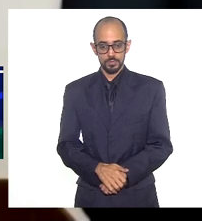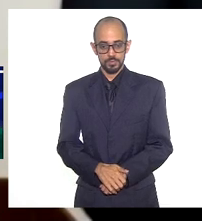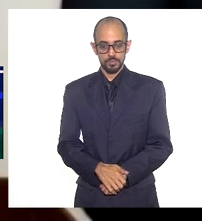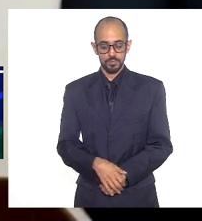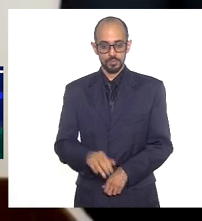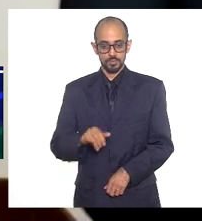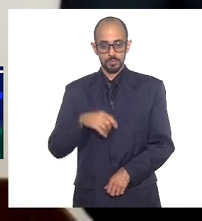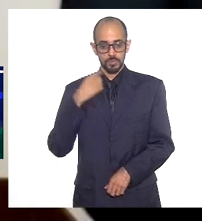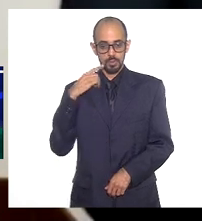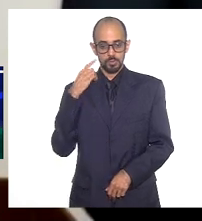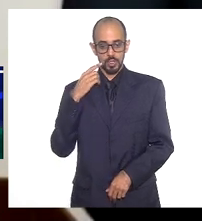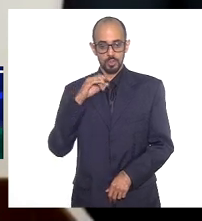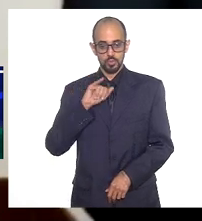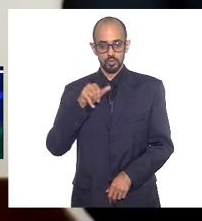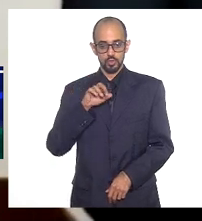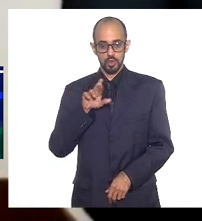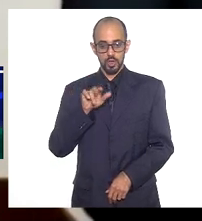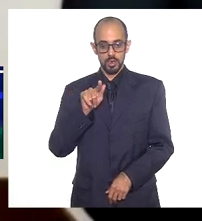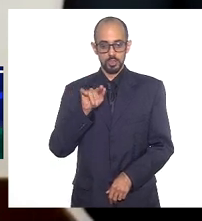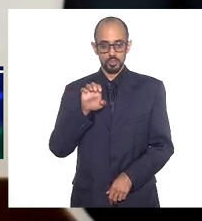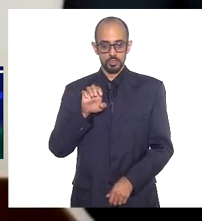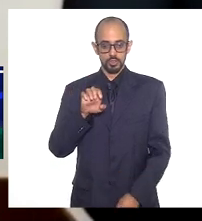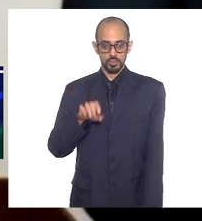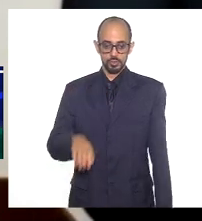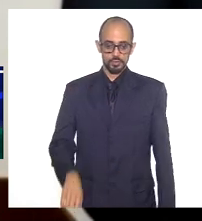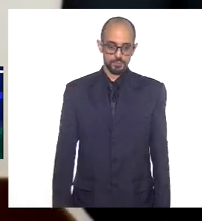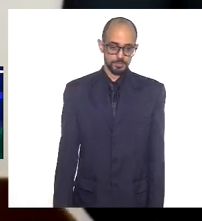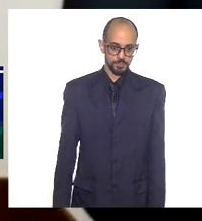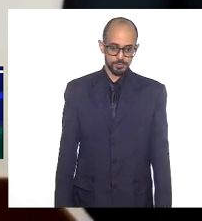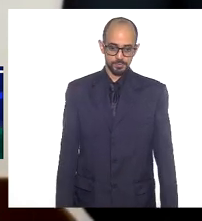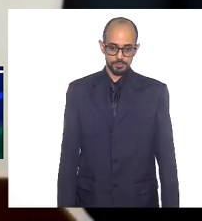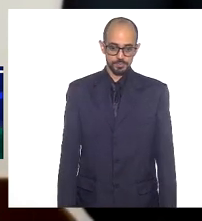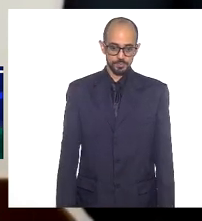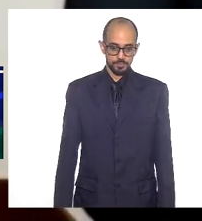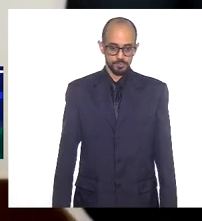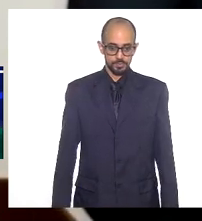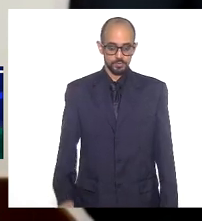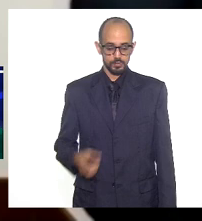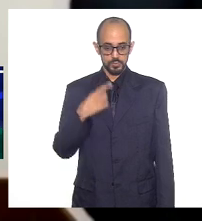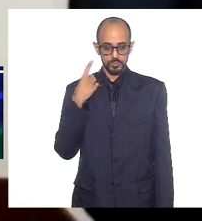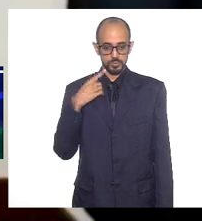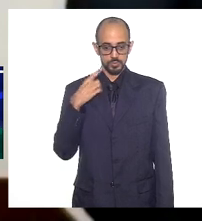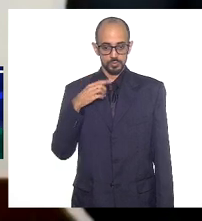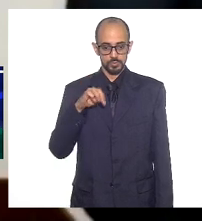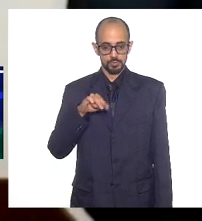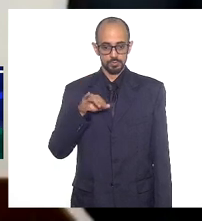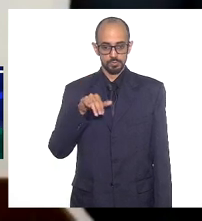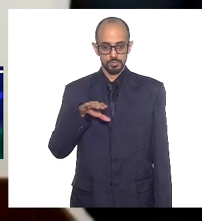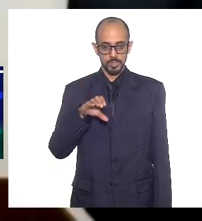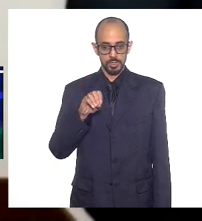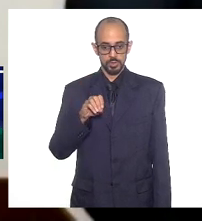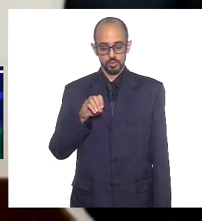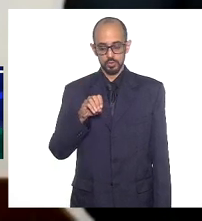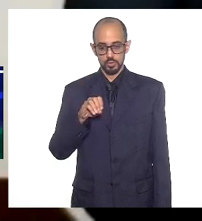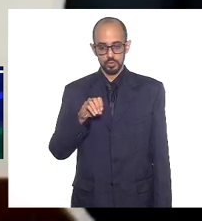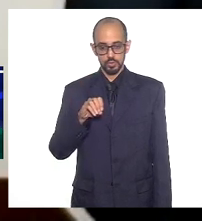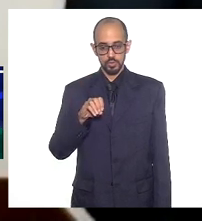deputado Jorge Felipe Neto deputado Márcio Galberto